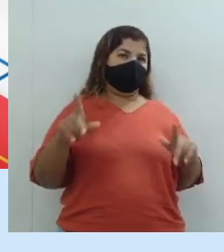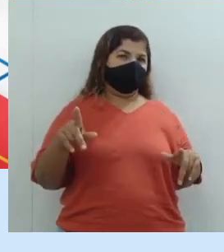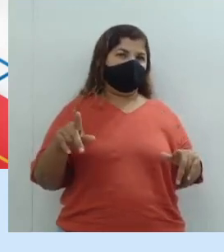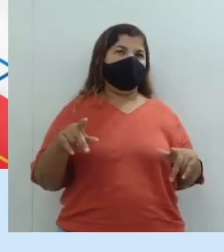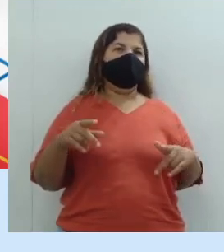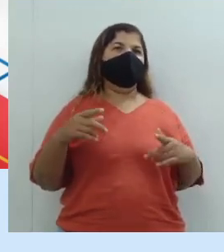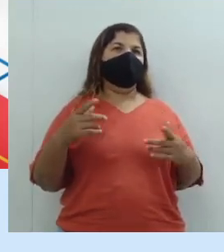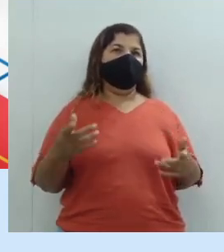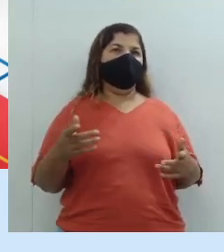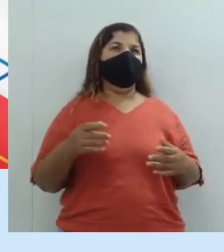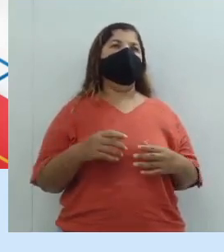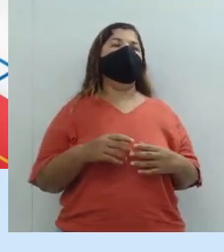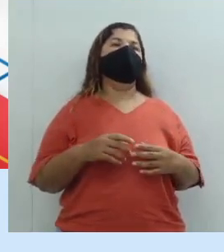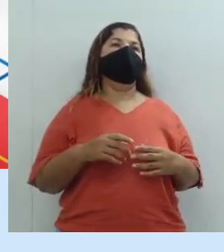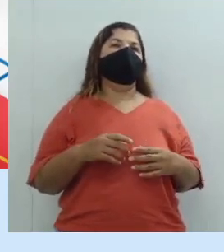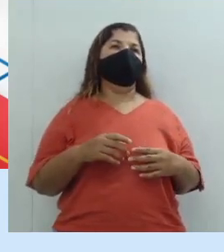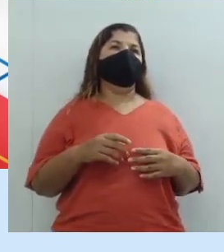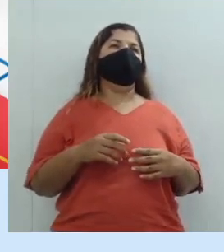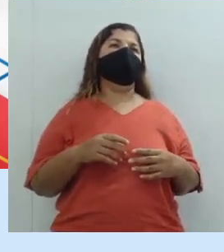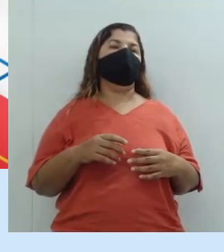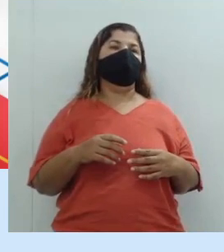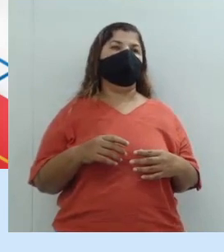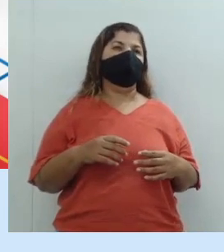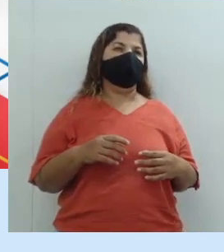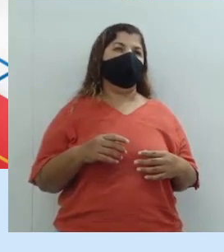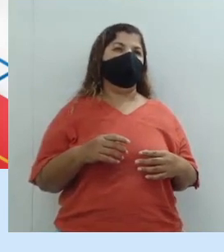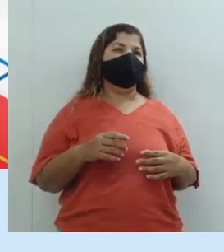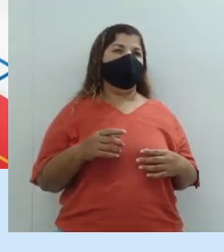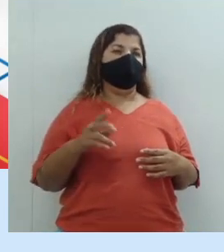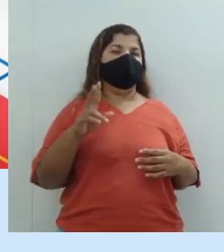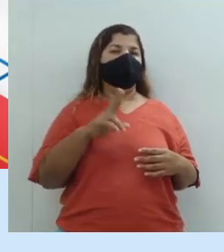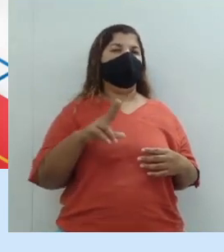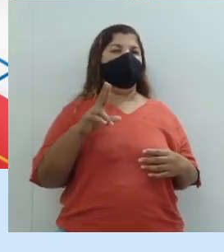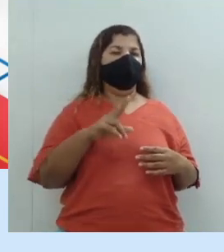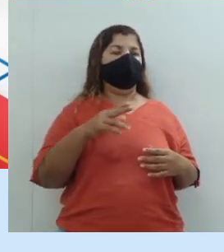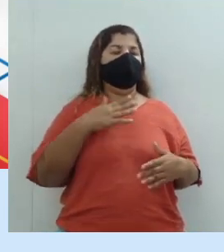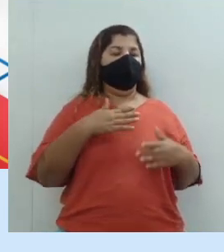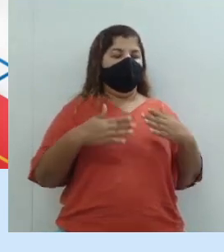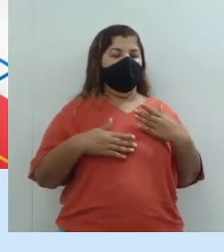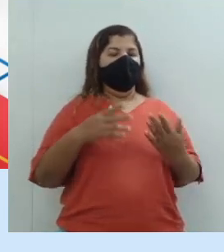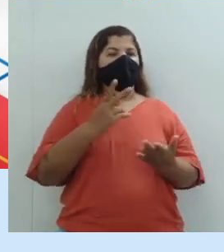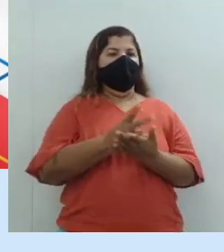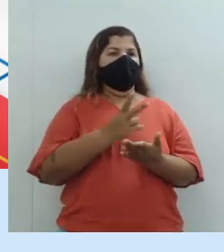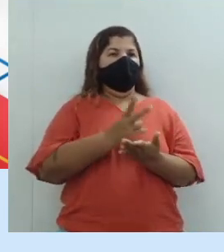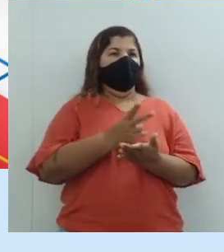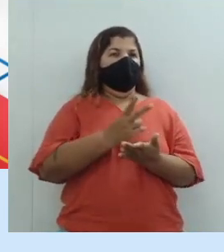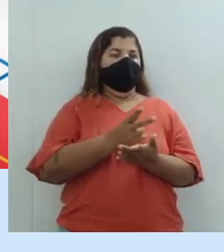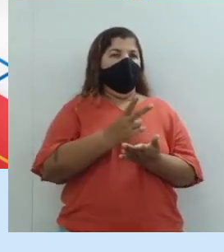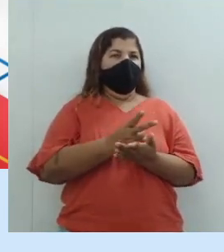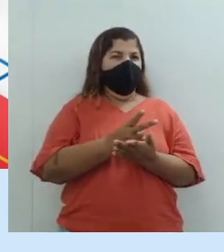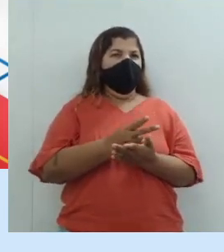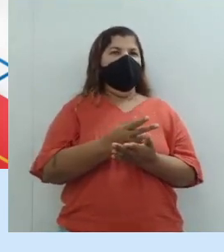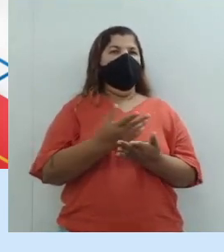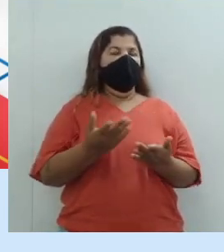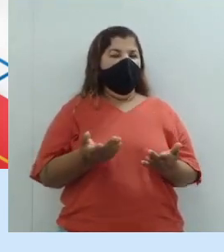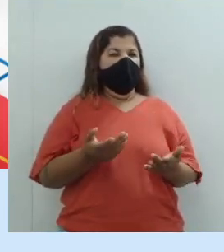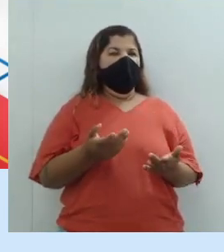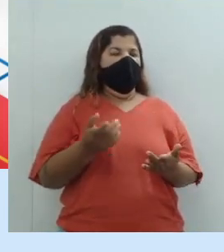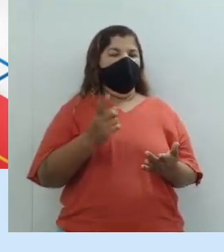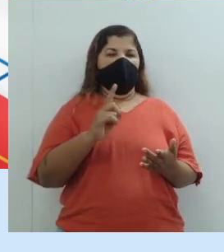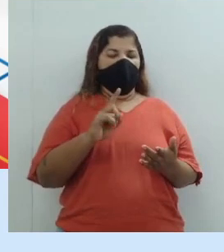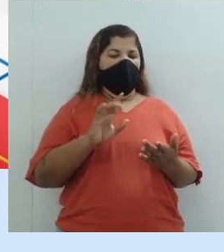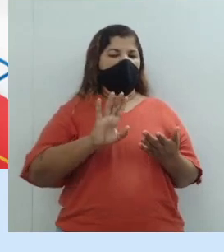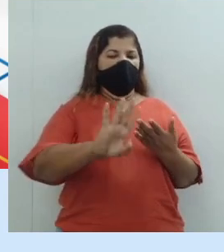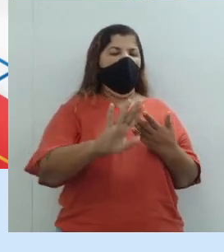reação? Porque força normal e peso vão atuar no mesmo corpo. Então, se atua no mesmo corpo, não é